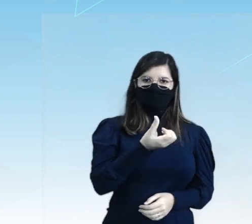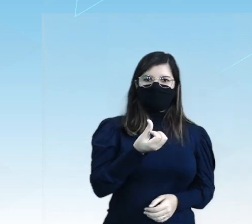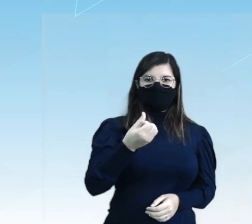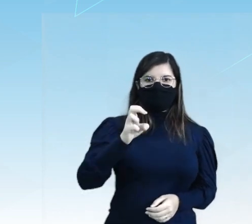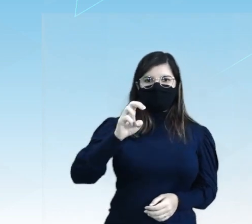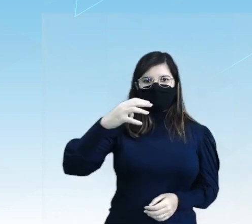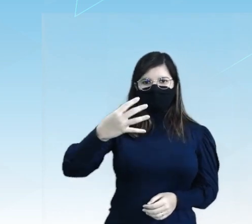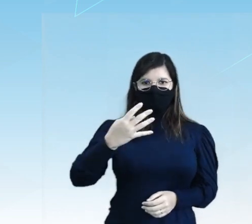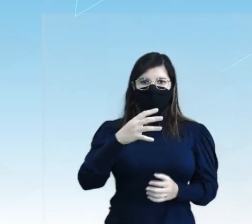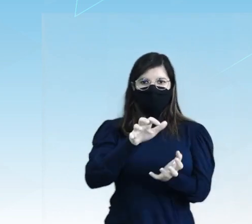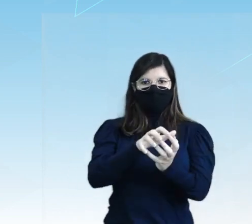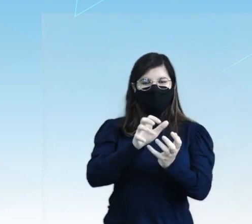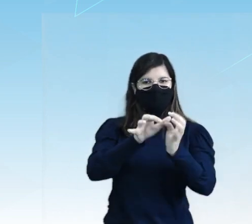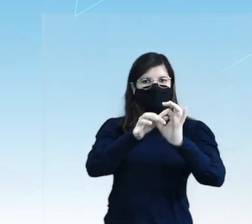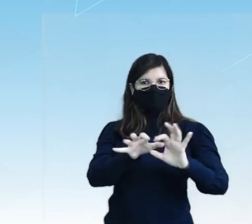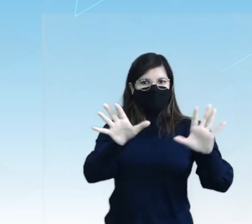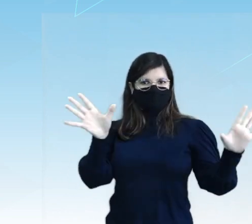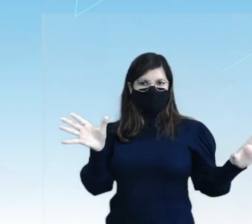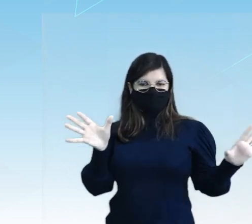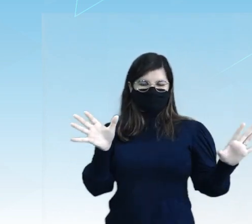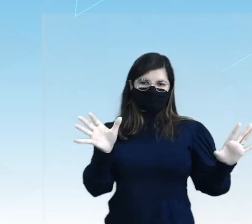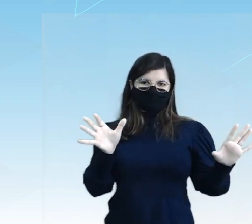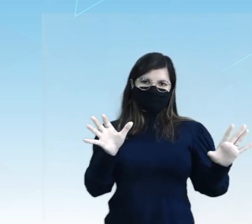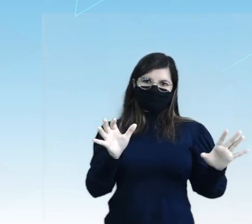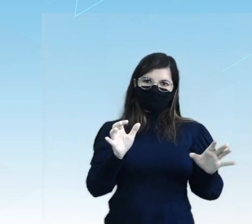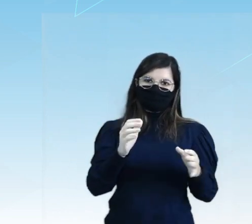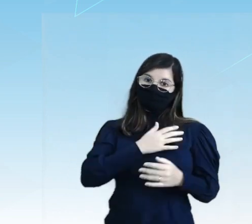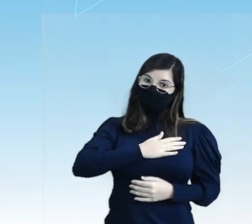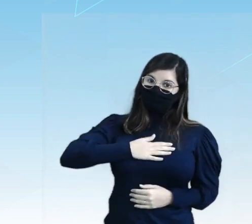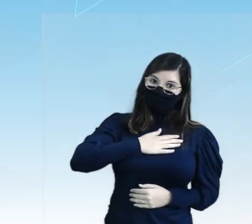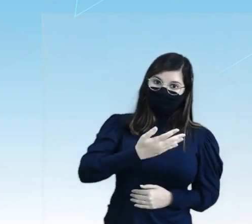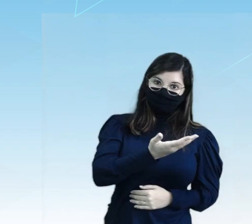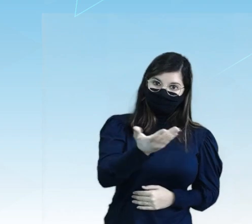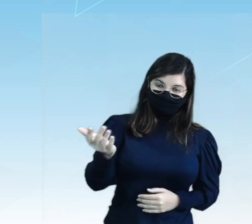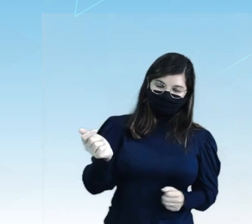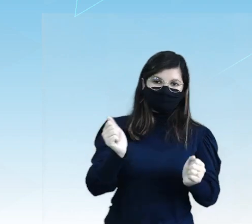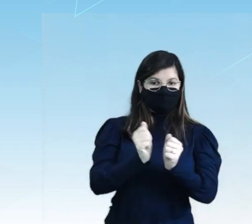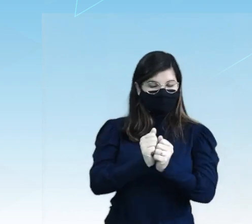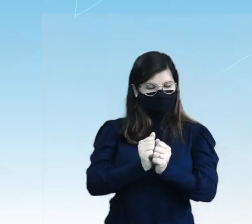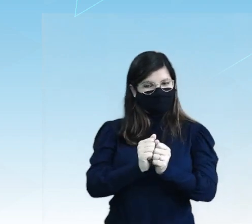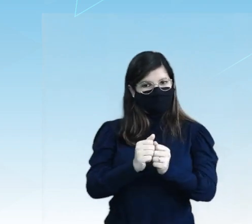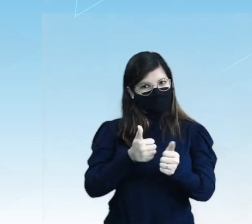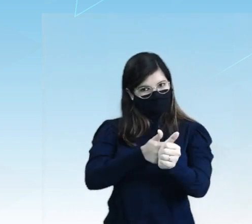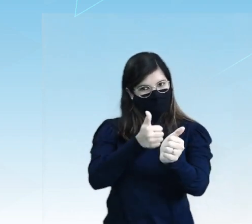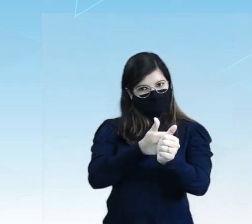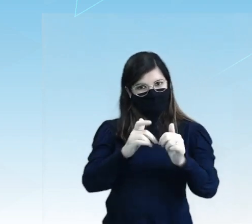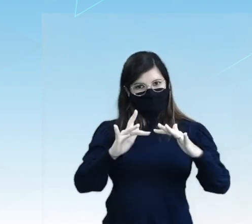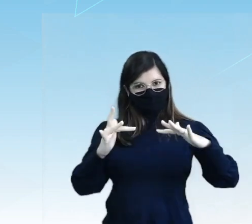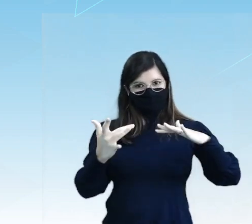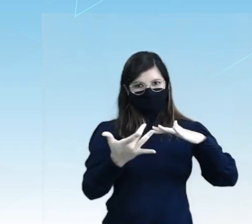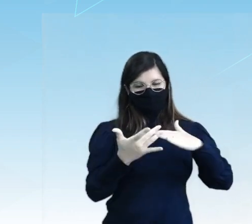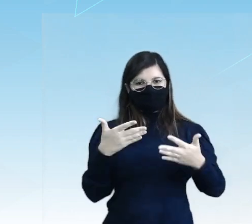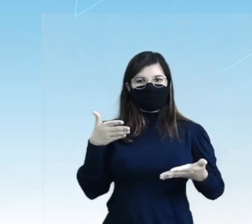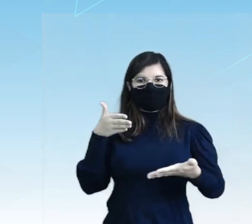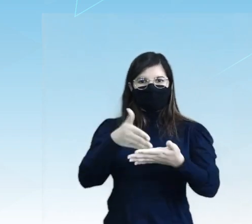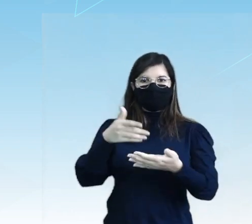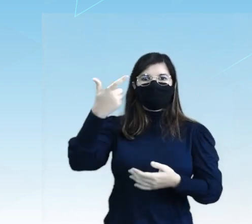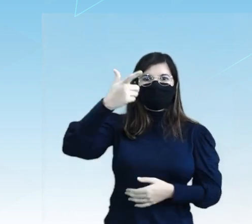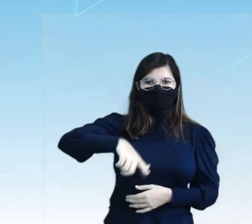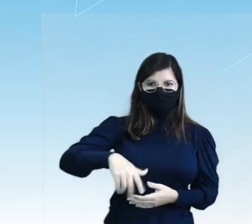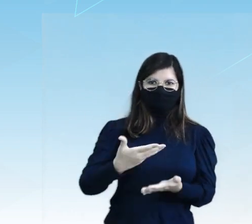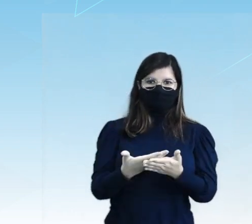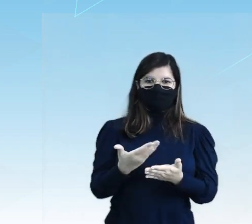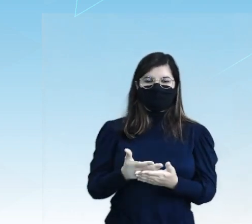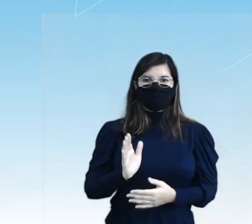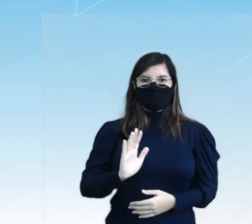Pernambuco gente um grande prazer acompanha a gente nas nossas redes sociais e até uma